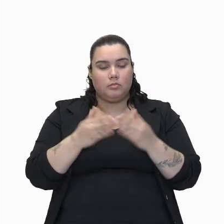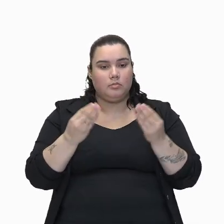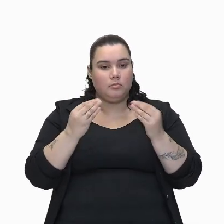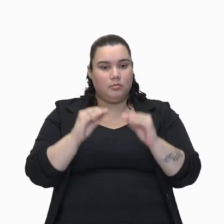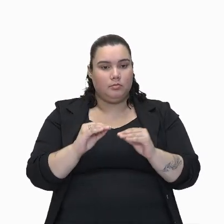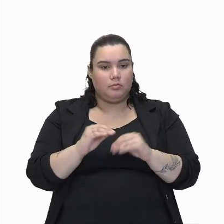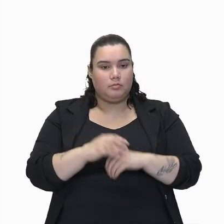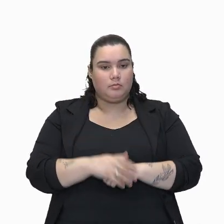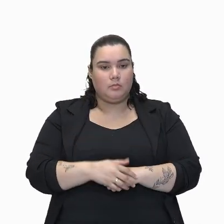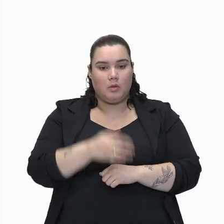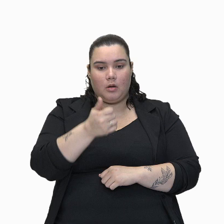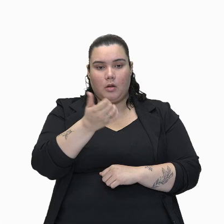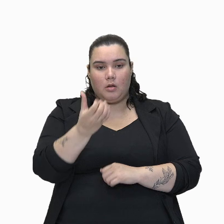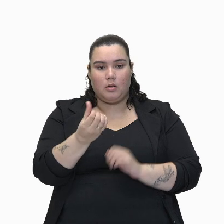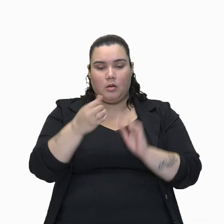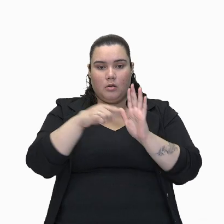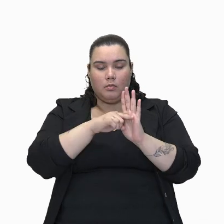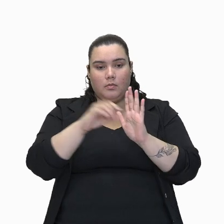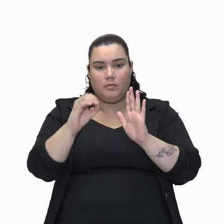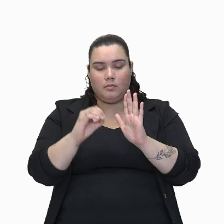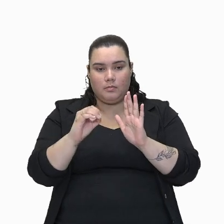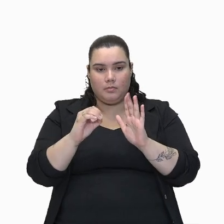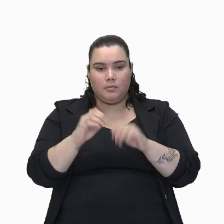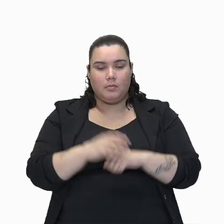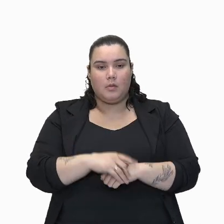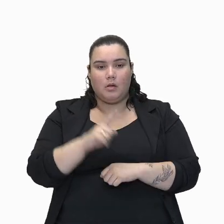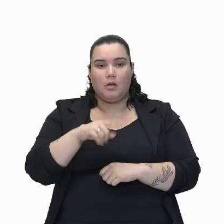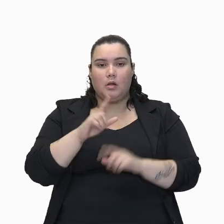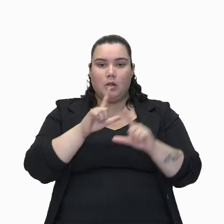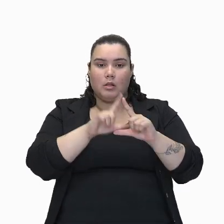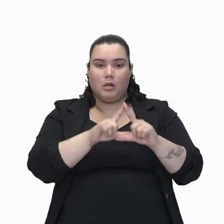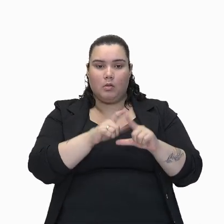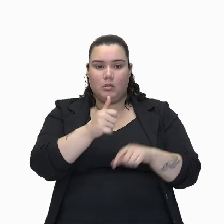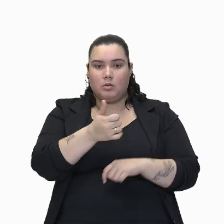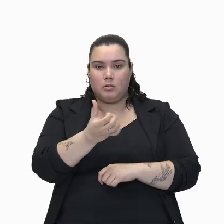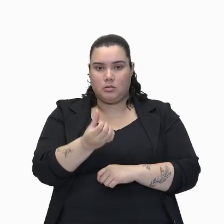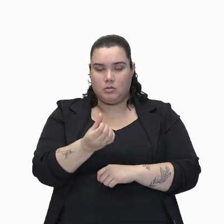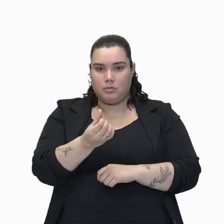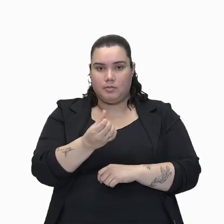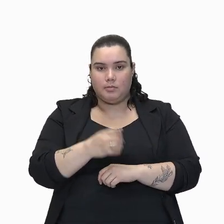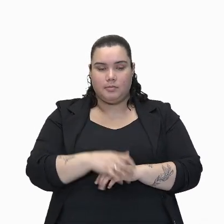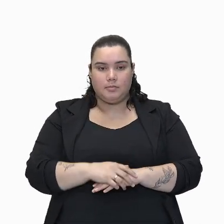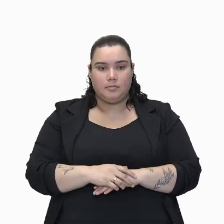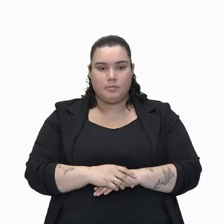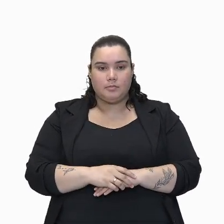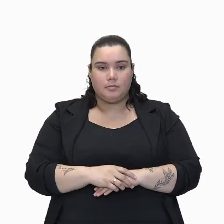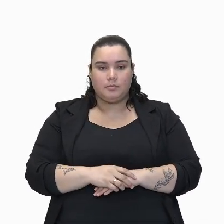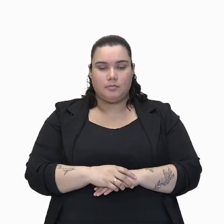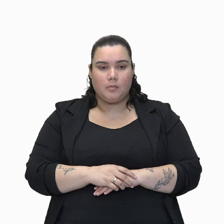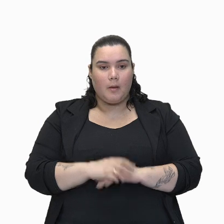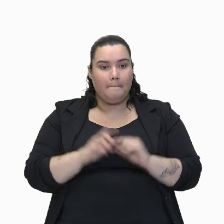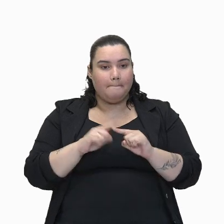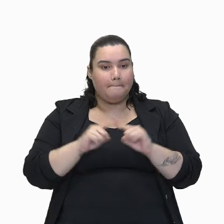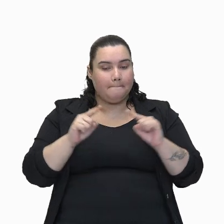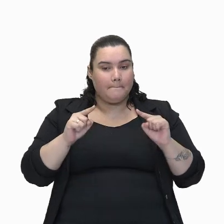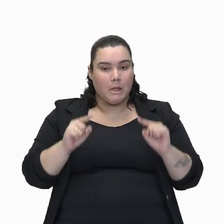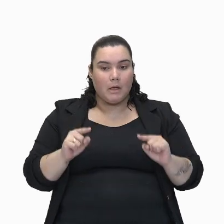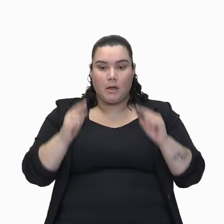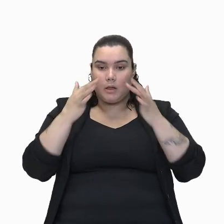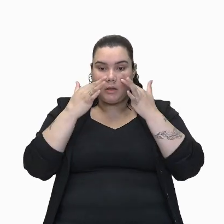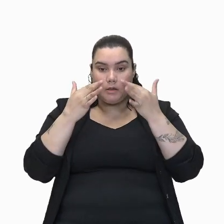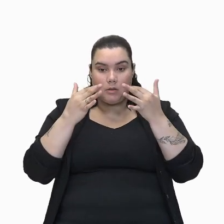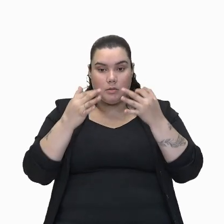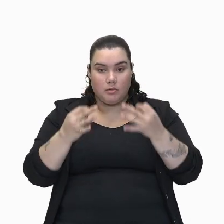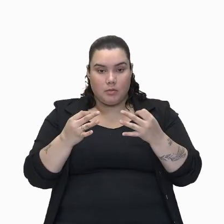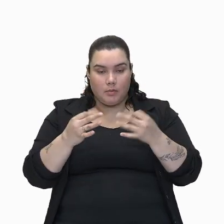ter 16 menos 0, valor de delta igual a 16. Mas atenção, o valor